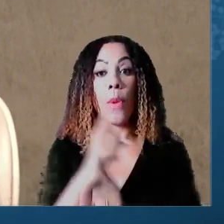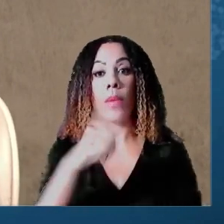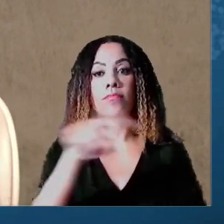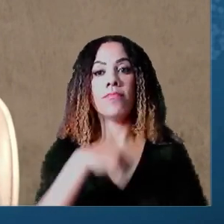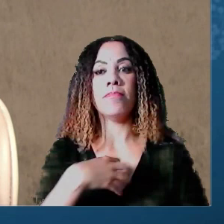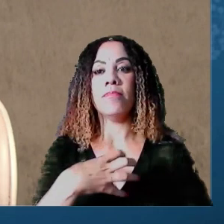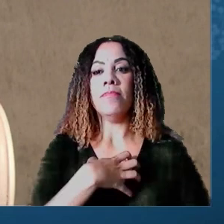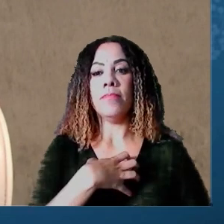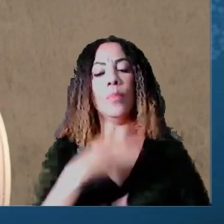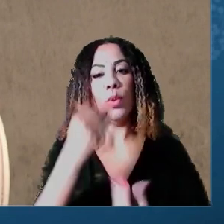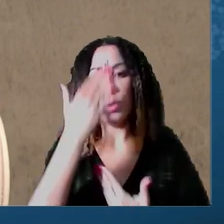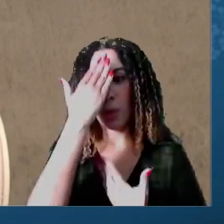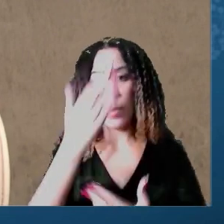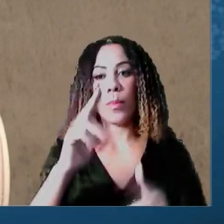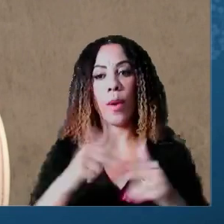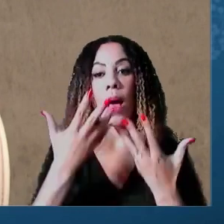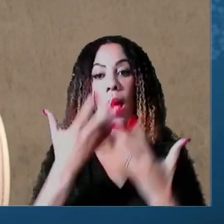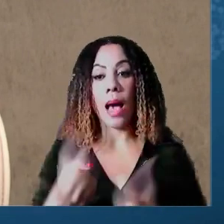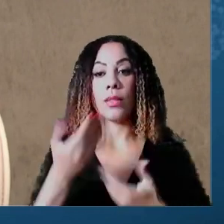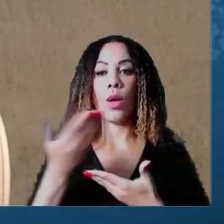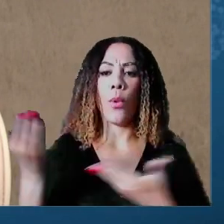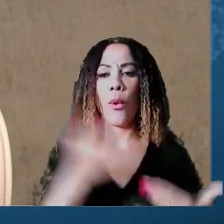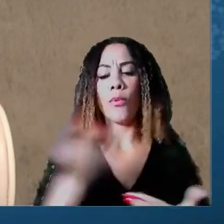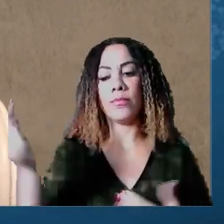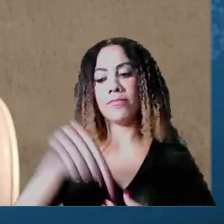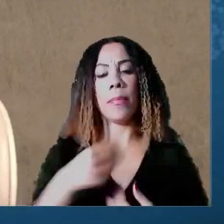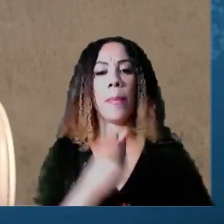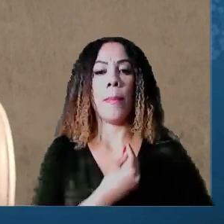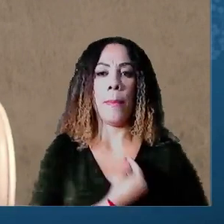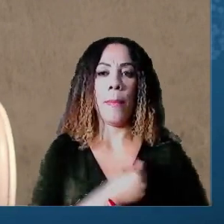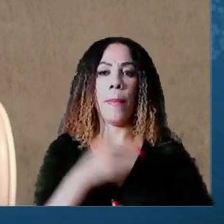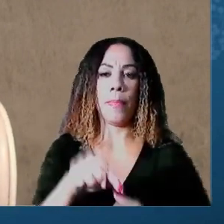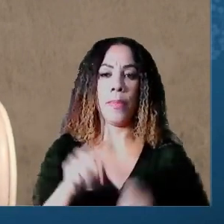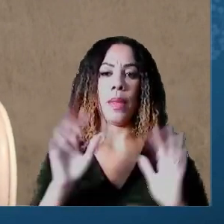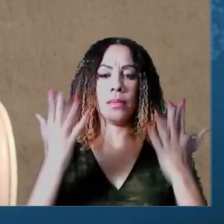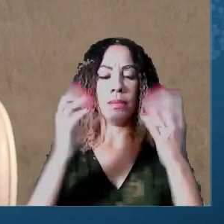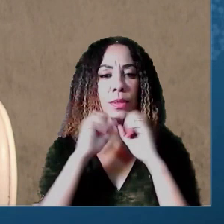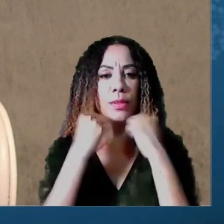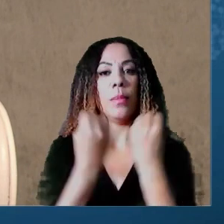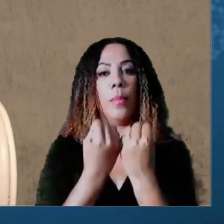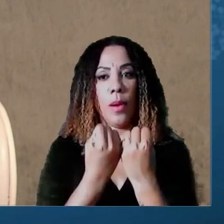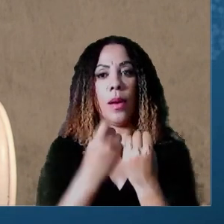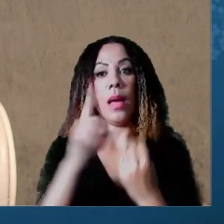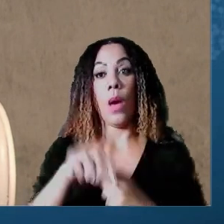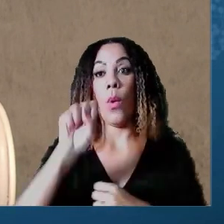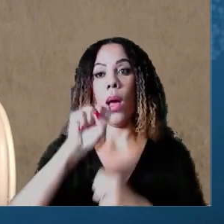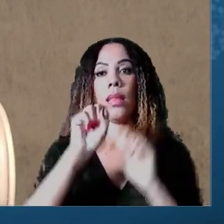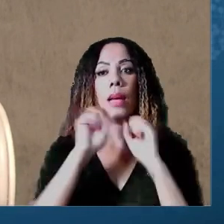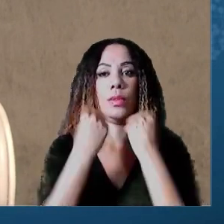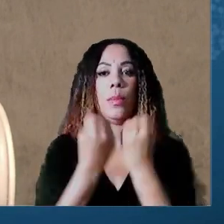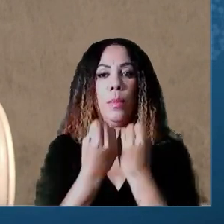Muito obrigado por aceitar o nosso convite para participar desse simpósio, do nosso 8º